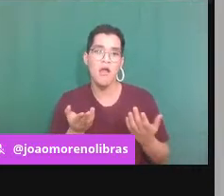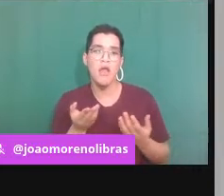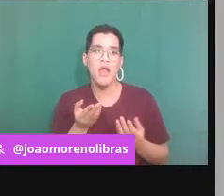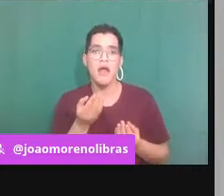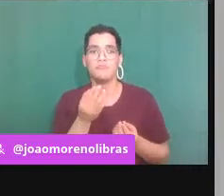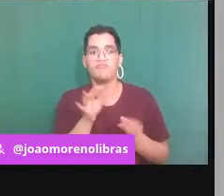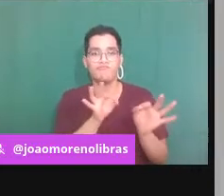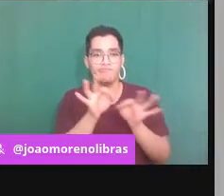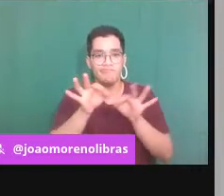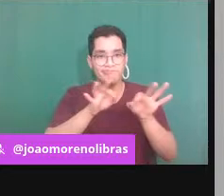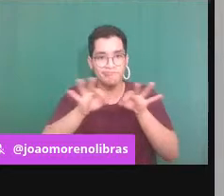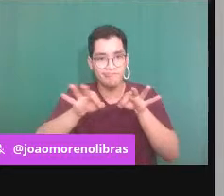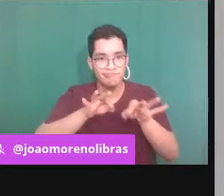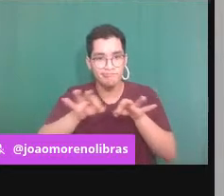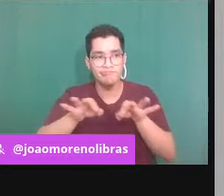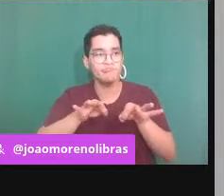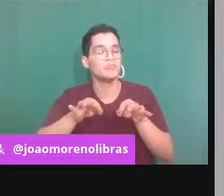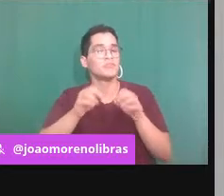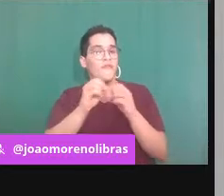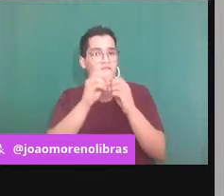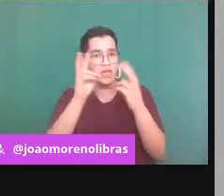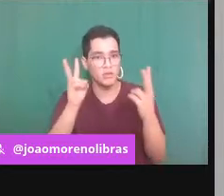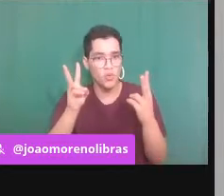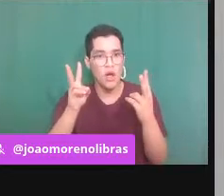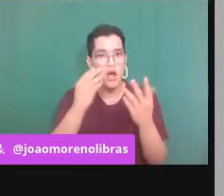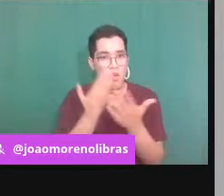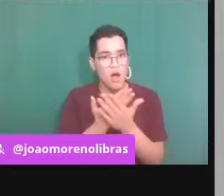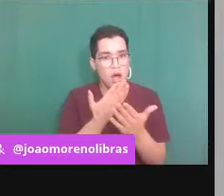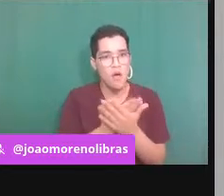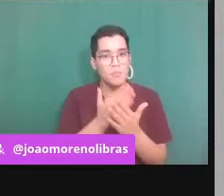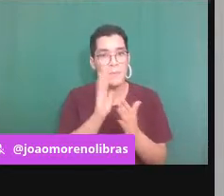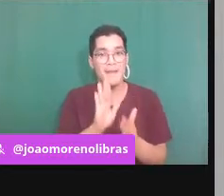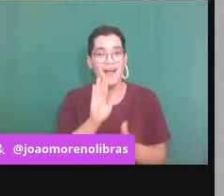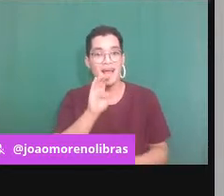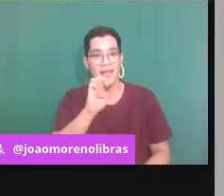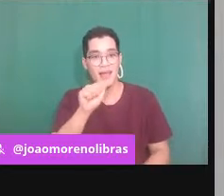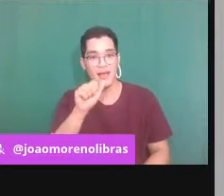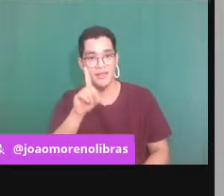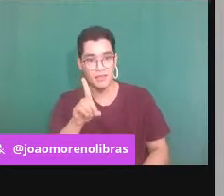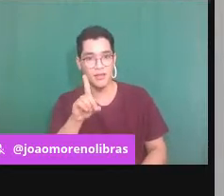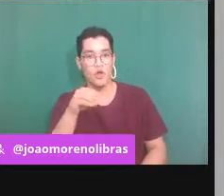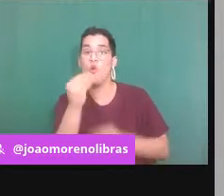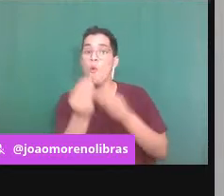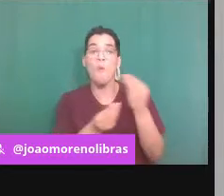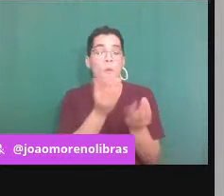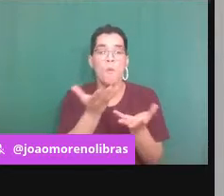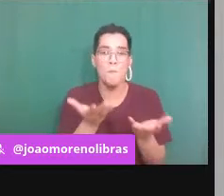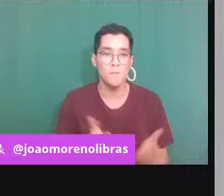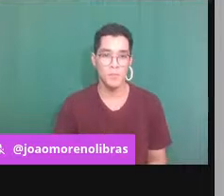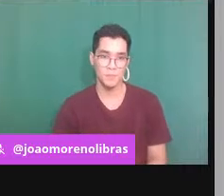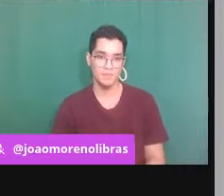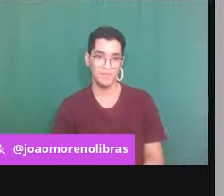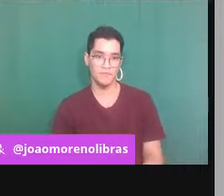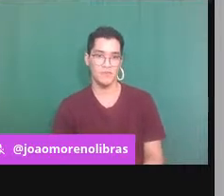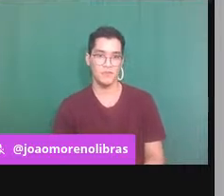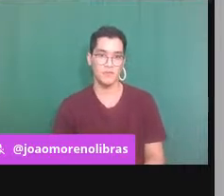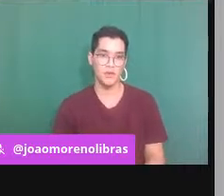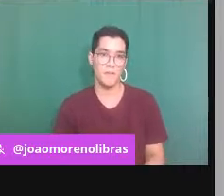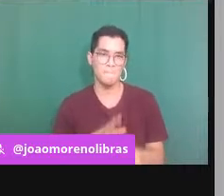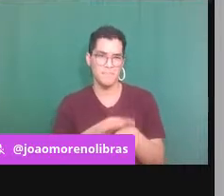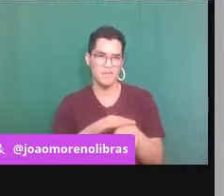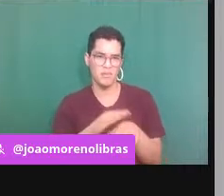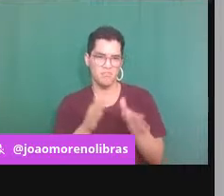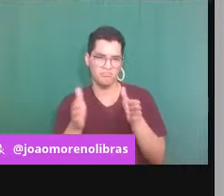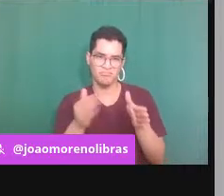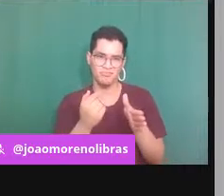teórica destinada à EAD. Ali, a minha preocupação era um pouco ver o grupo. À época, eu fazia um trabalho de